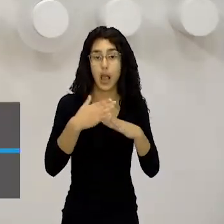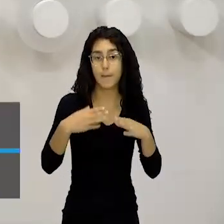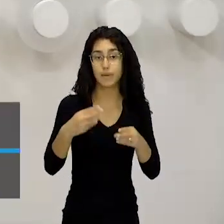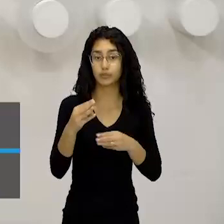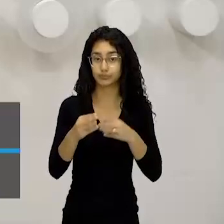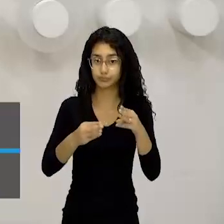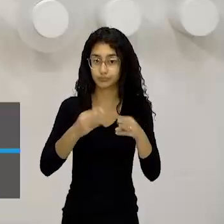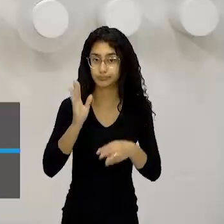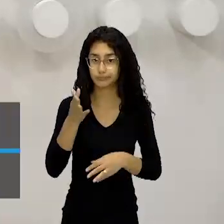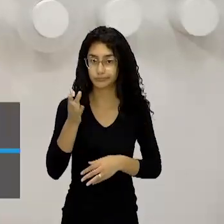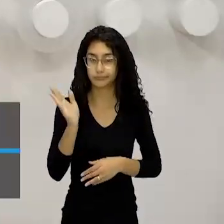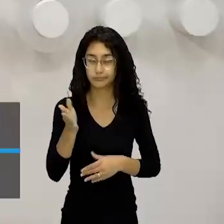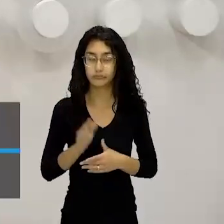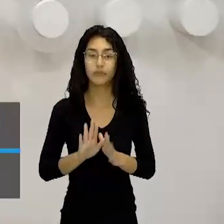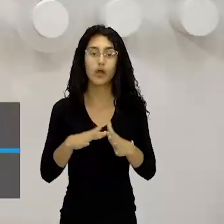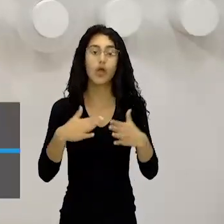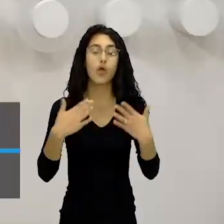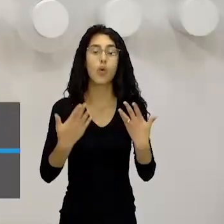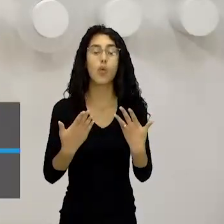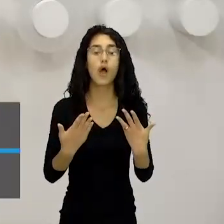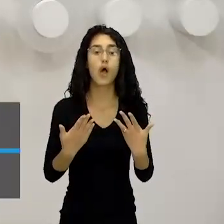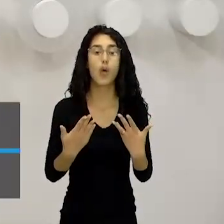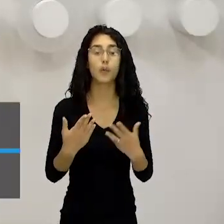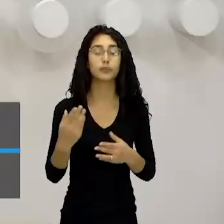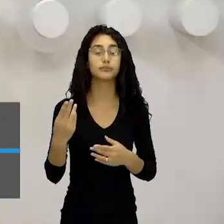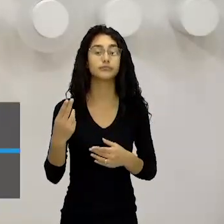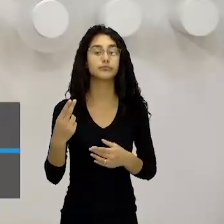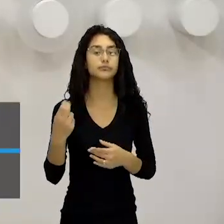bimestre. E aí, quais foram as notas? E